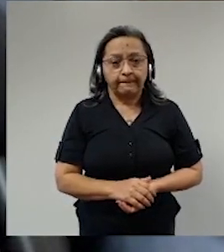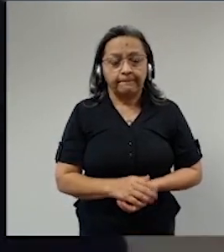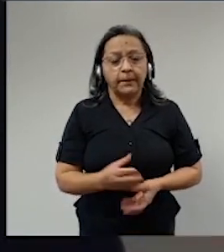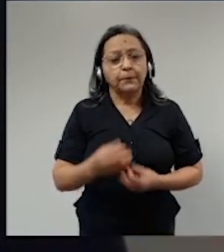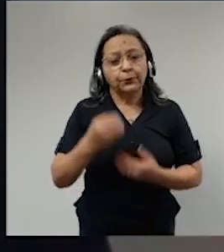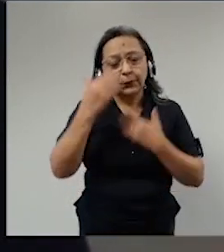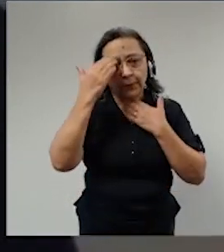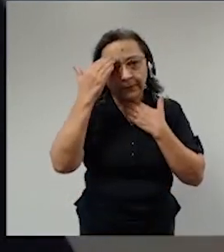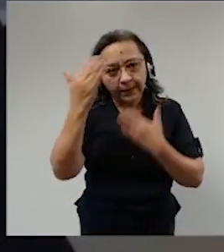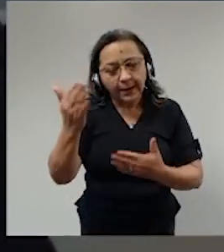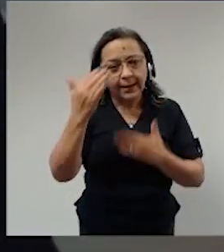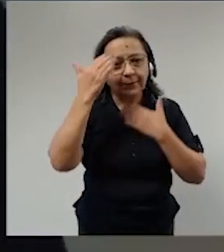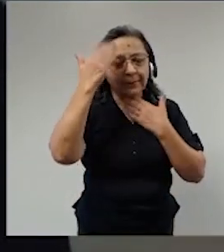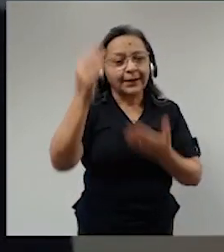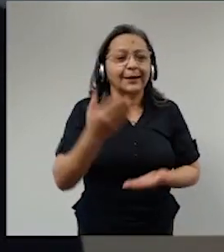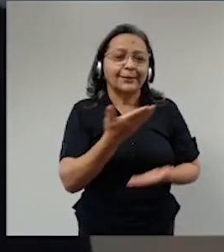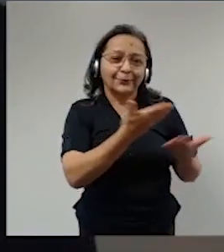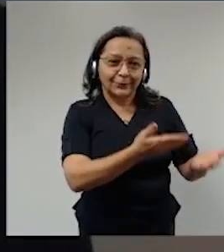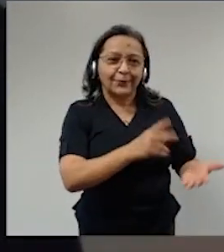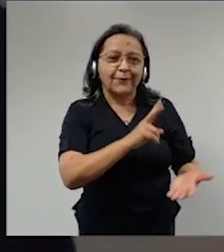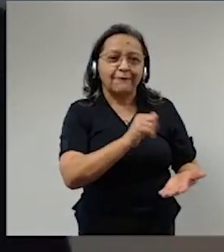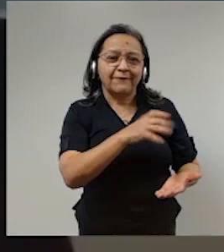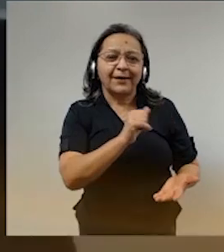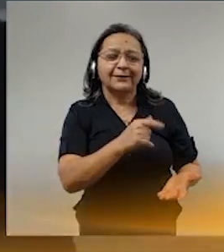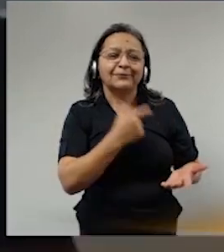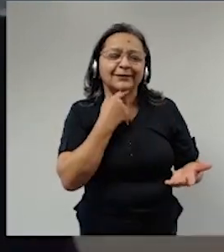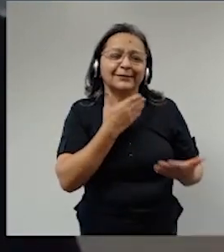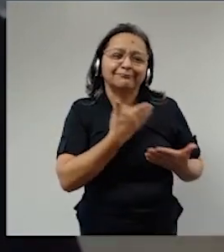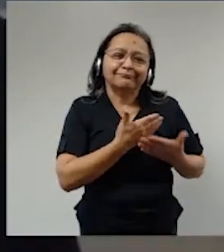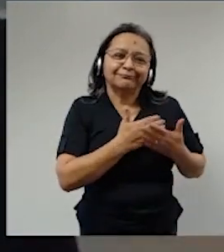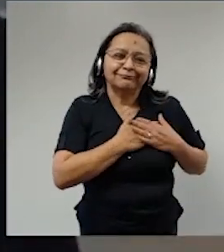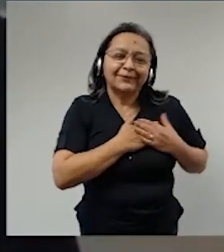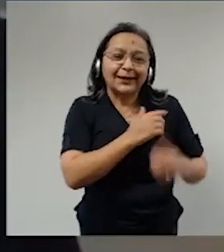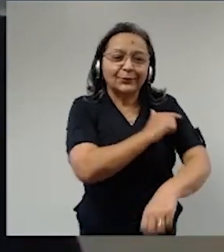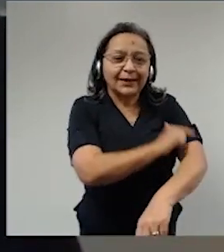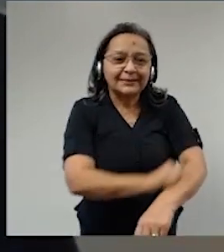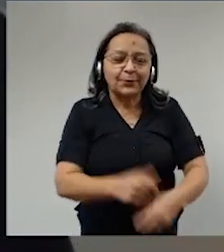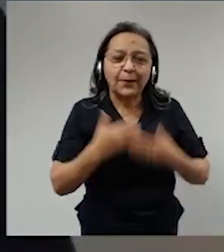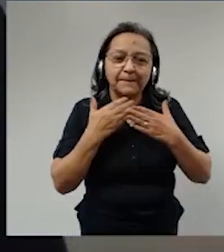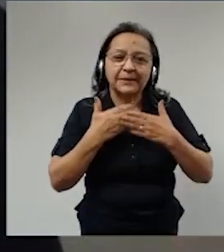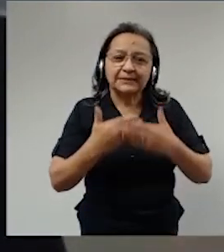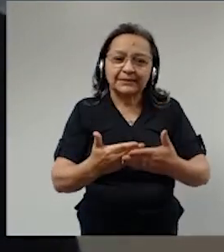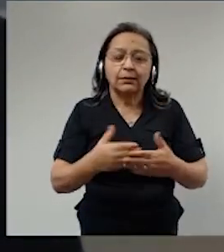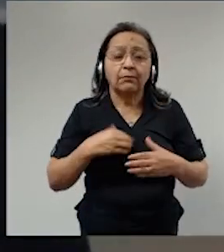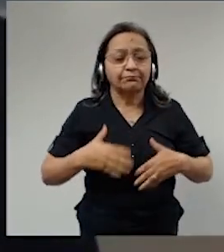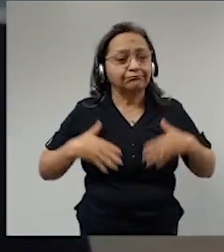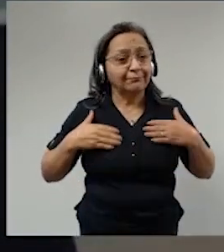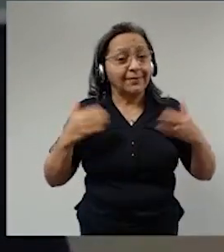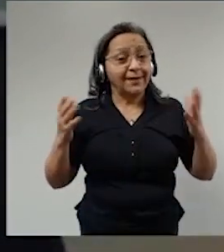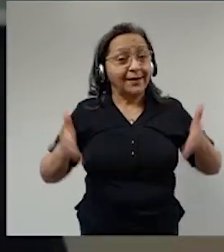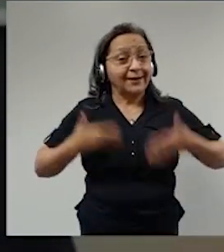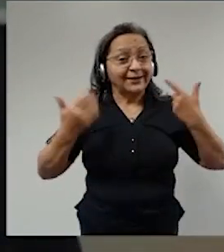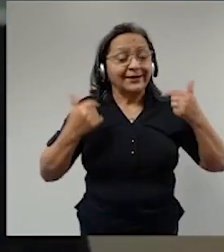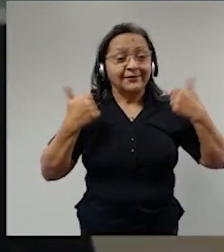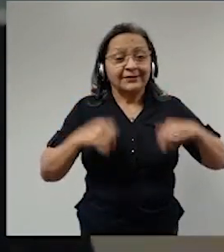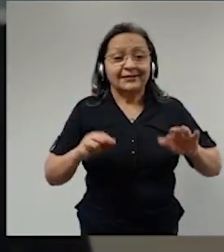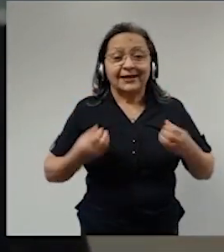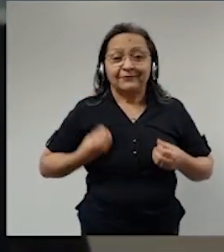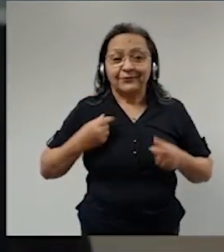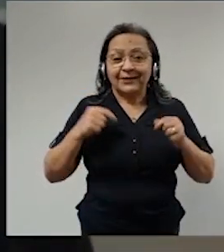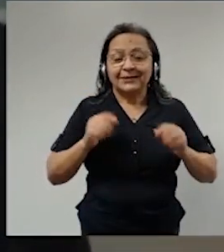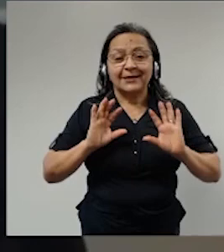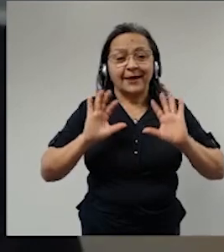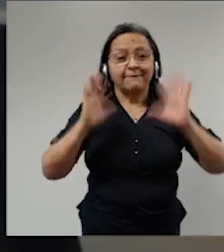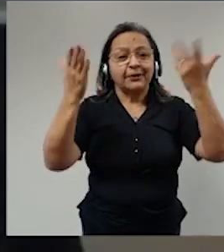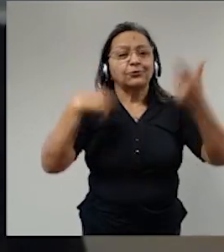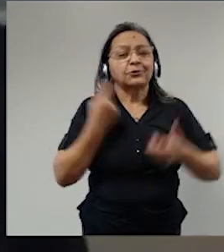Muito obrigado, Wander, por essa gentil apresentação. Uma grande alegria estar participando desse evento. Já